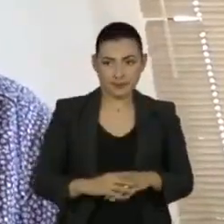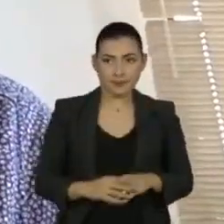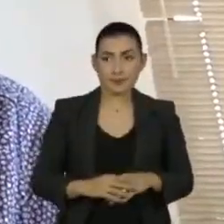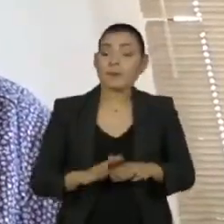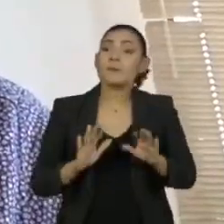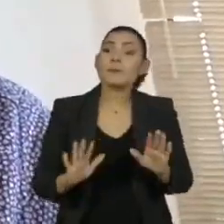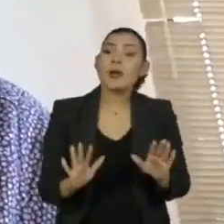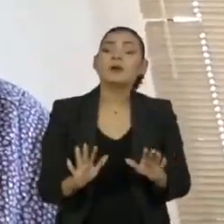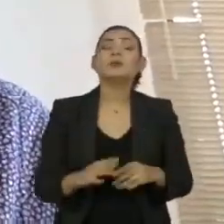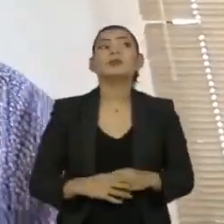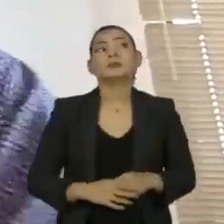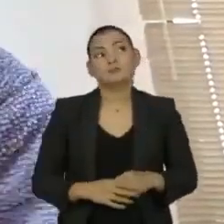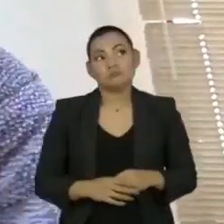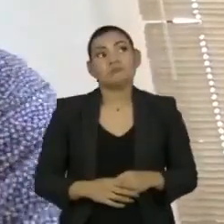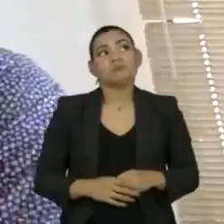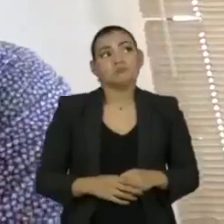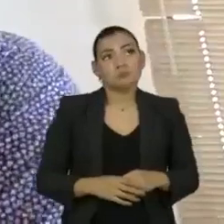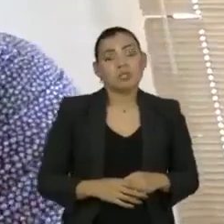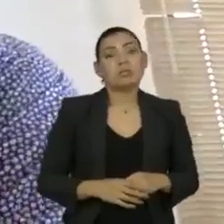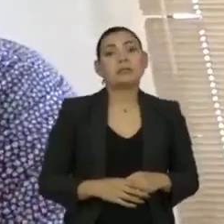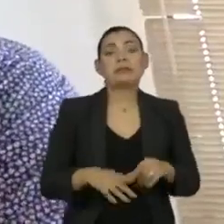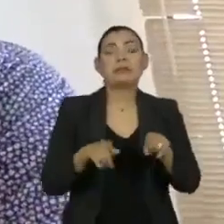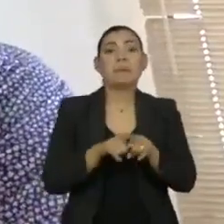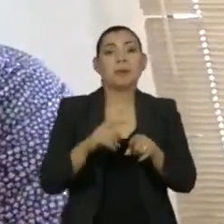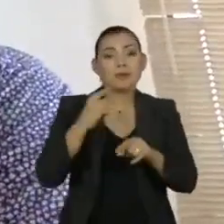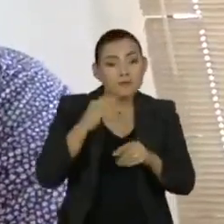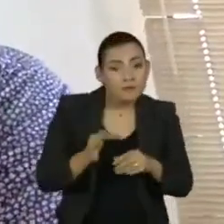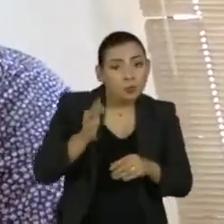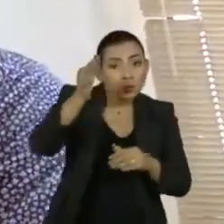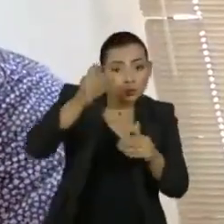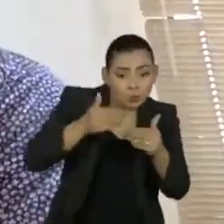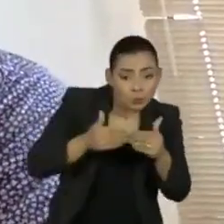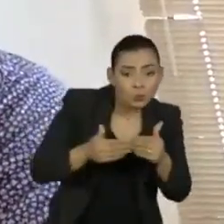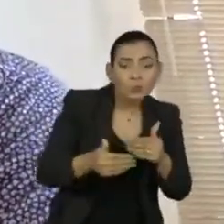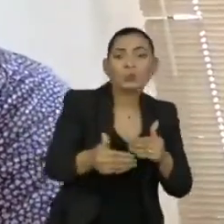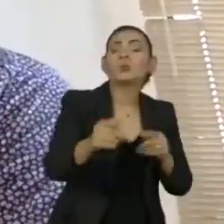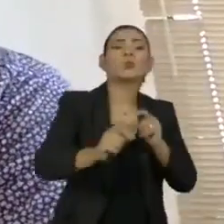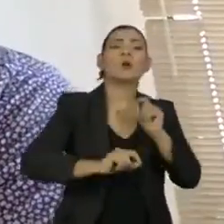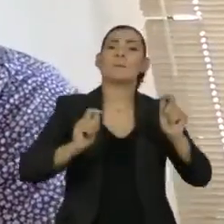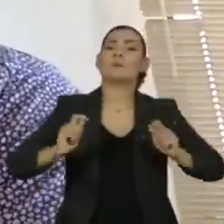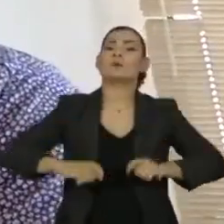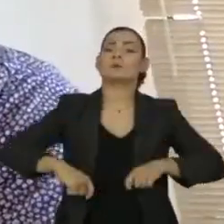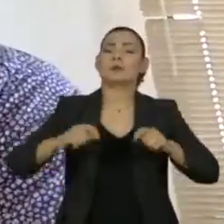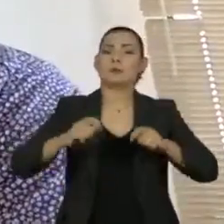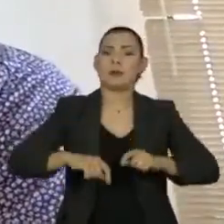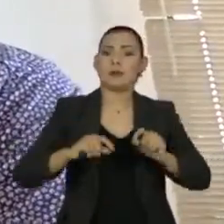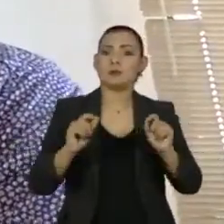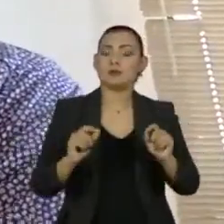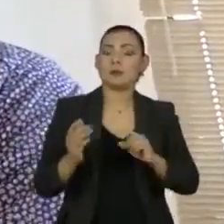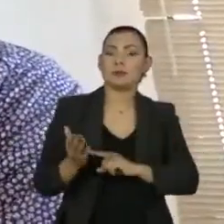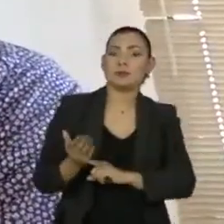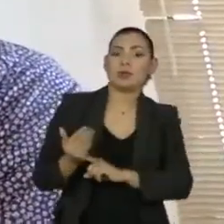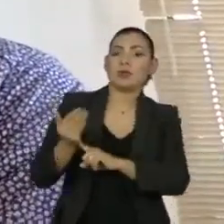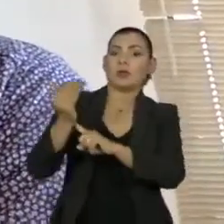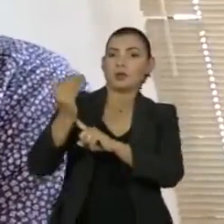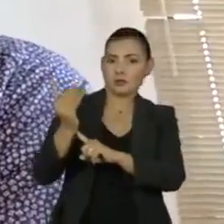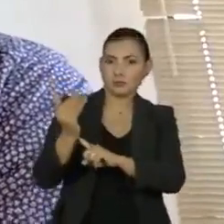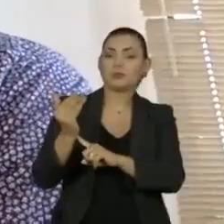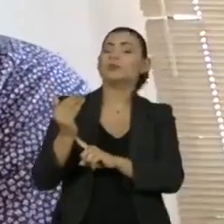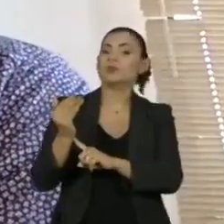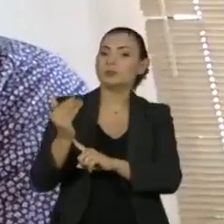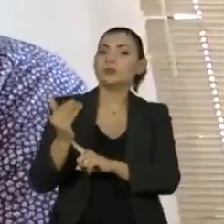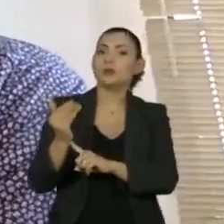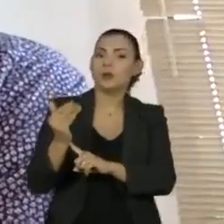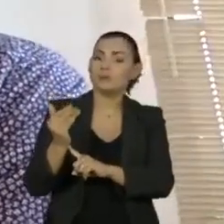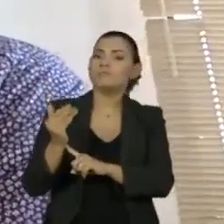nós temos como um horizonte a longo prazo a possibilidade de implantação de uma tecnologia